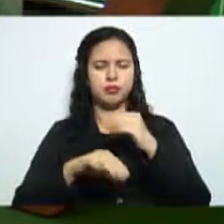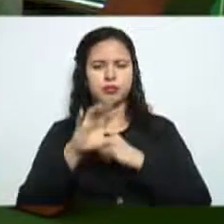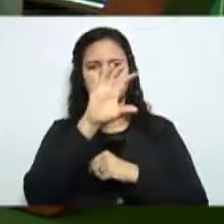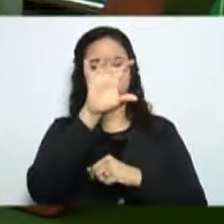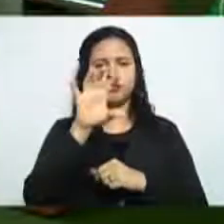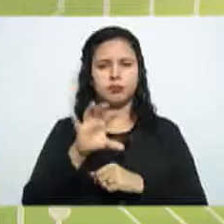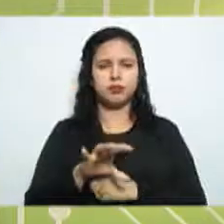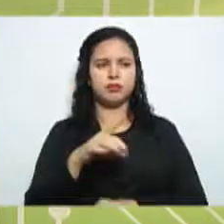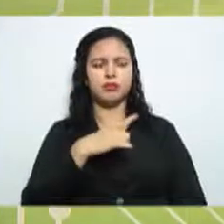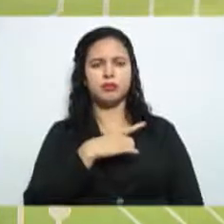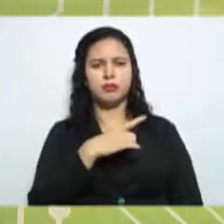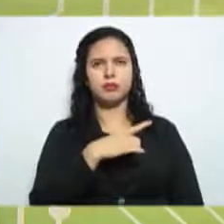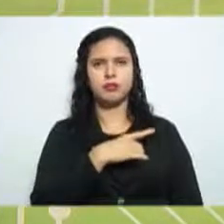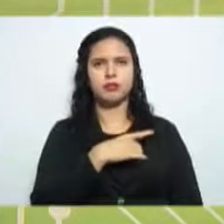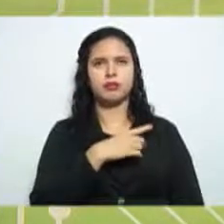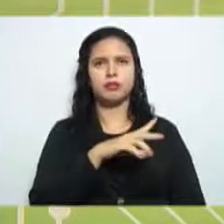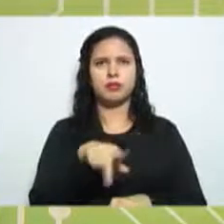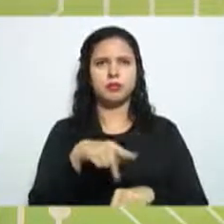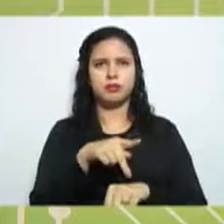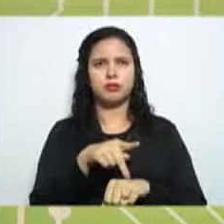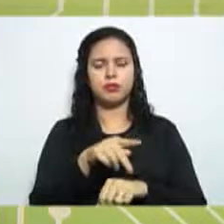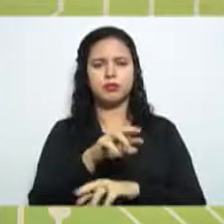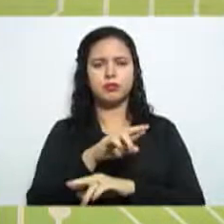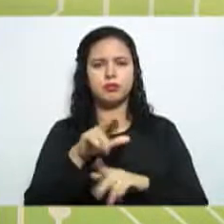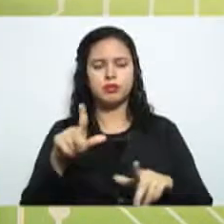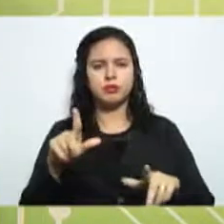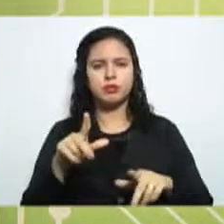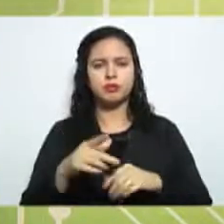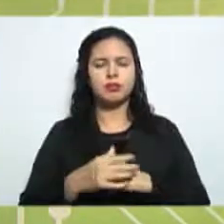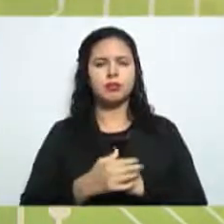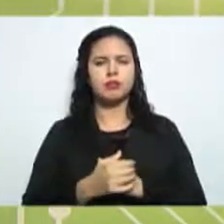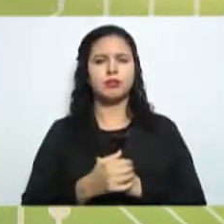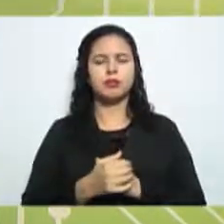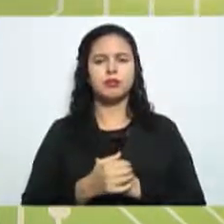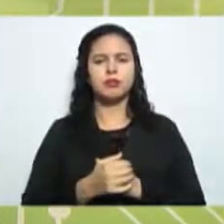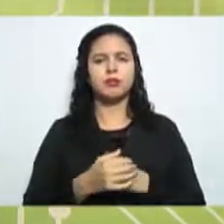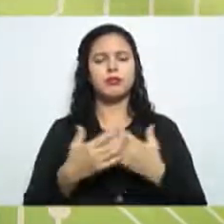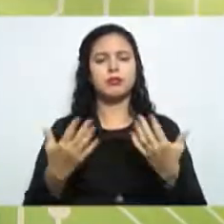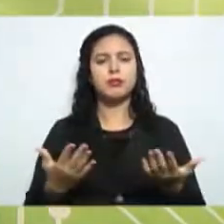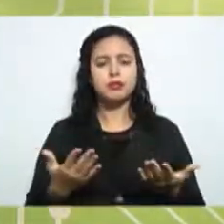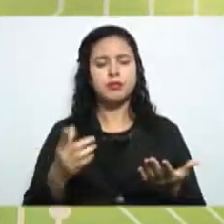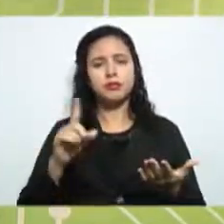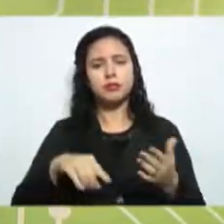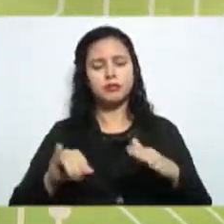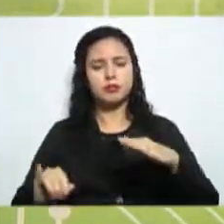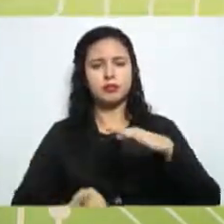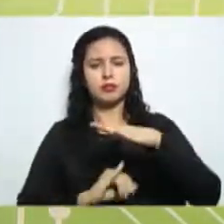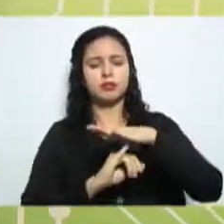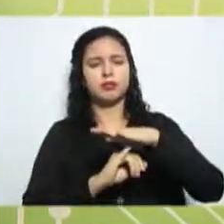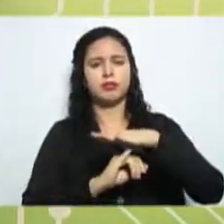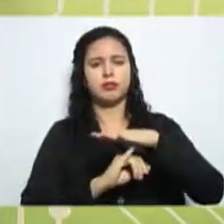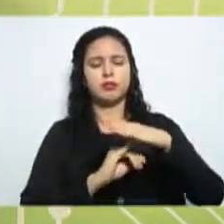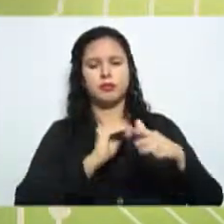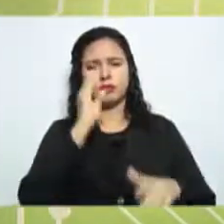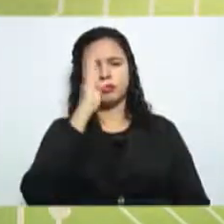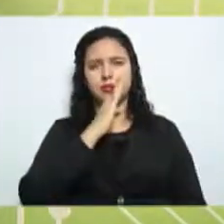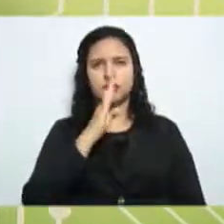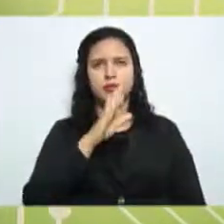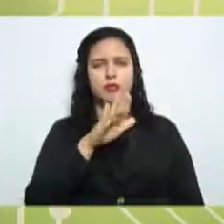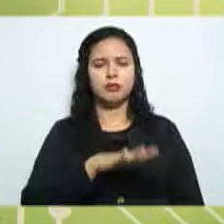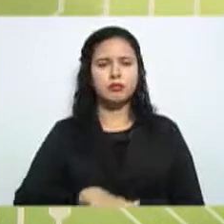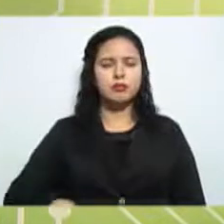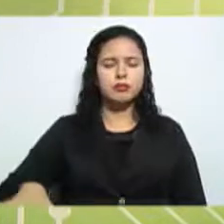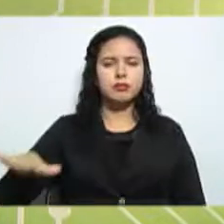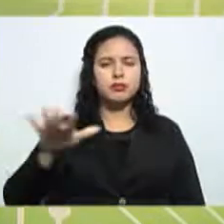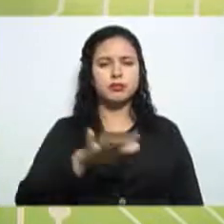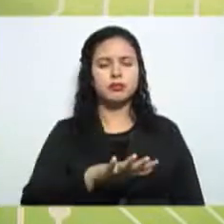Nós temos um país muito diferente por regiões e aí quando a gente fala de institutos, eles surgem no Brasil inteiro e a gente está colocando